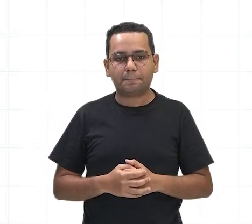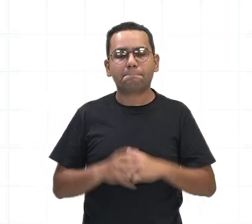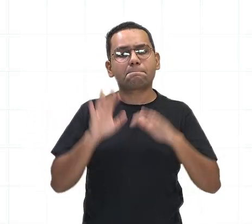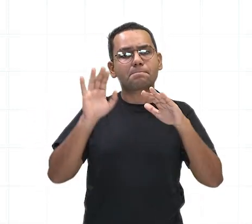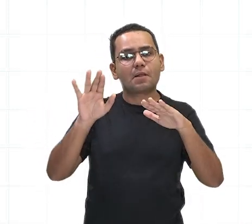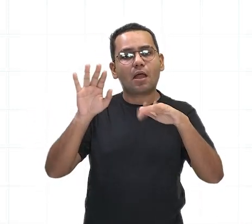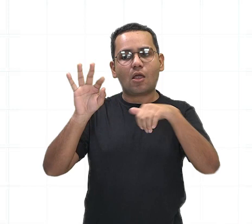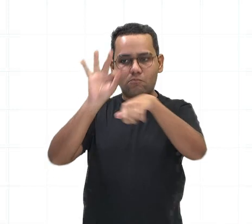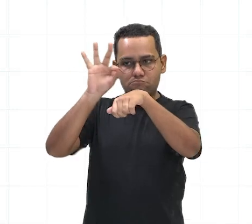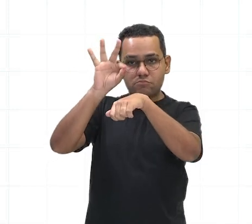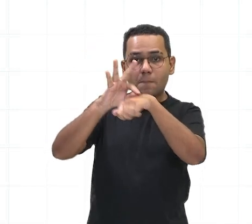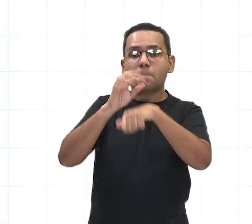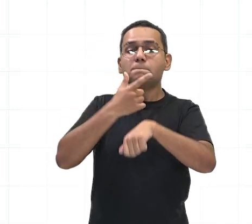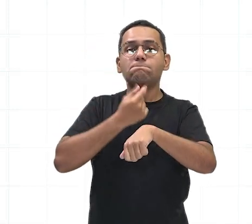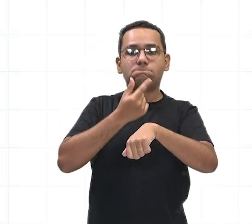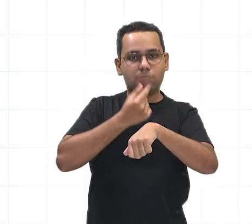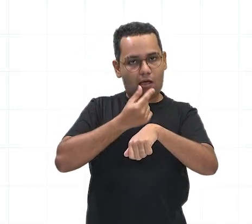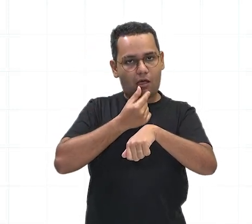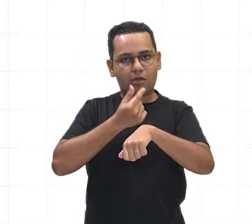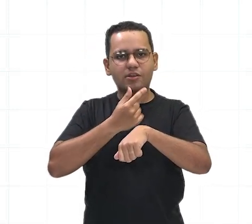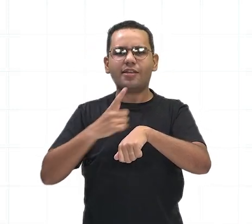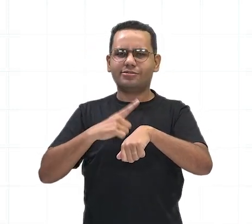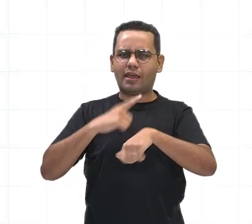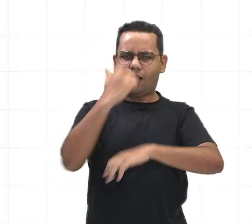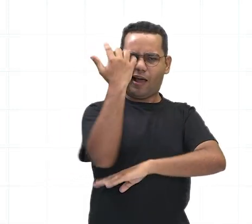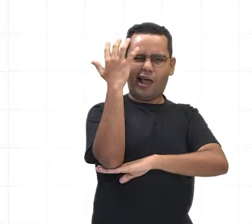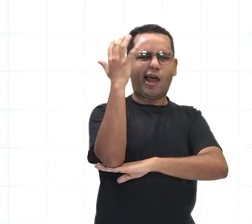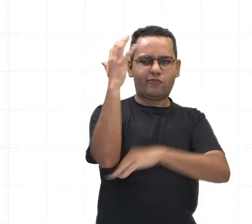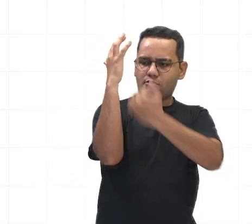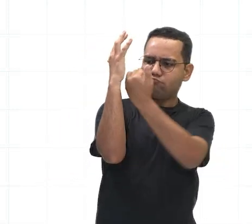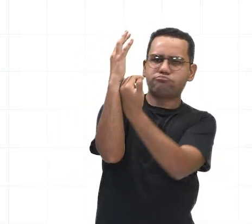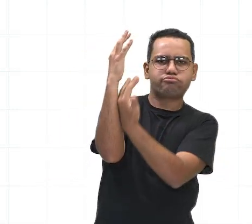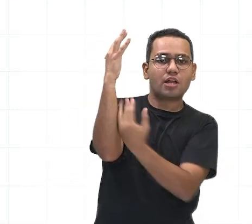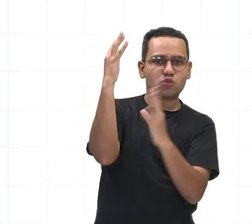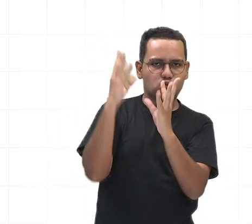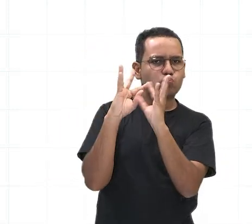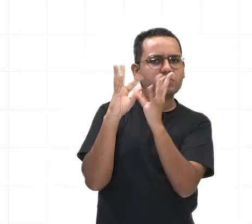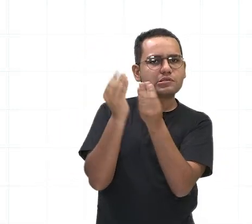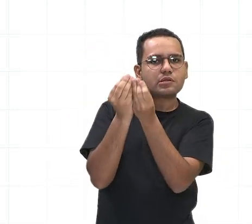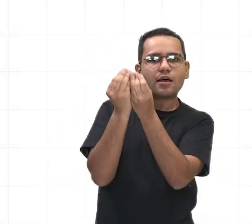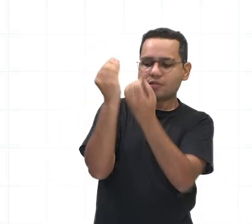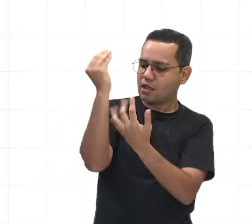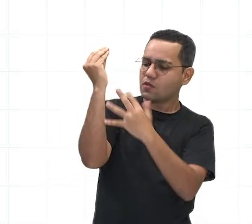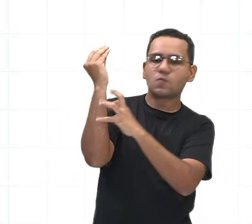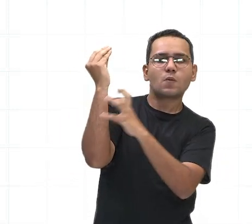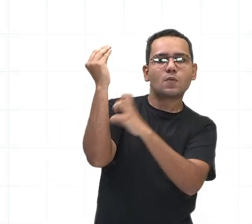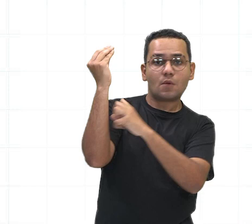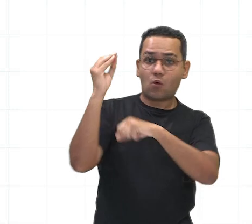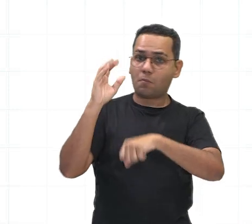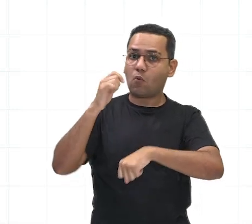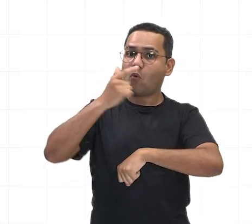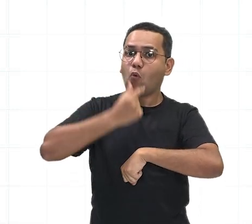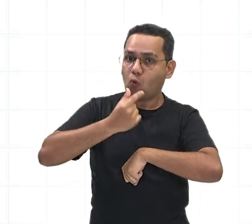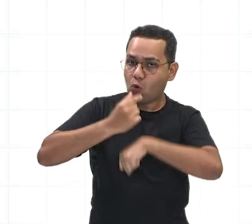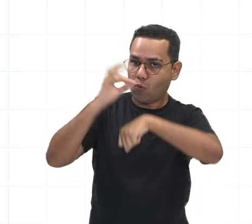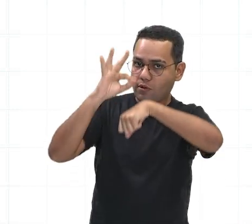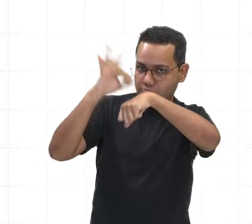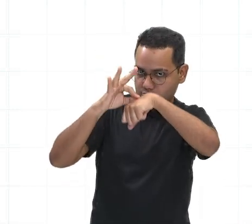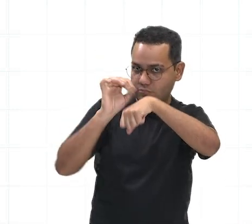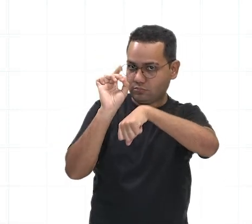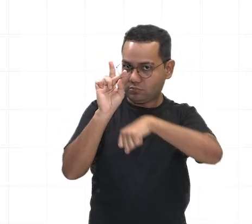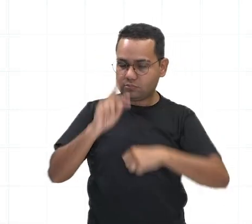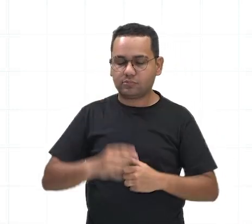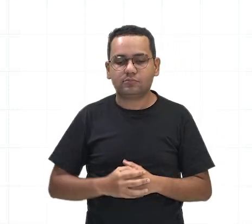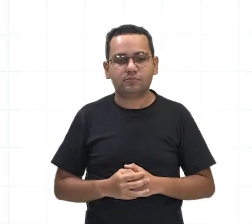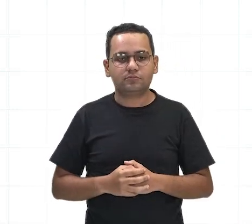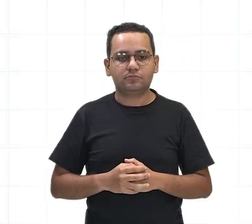Os machos aí desse mosquito, eles vão se alimentar da seiva, né? De plantas e de árvores, por exemplo. Se não tratada adequadamente,